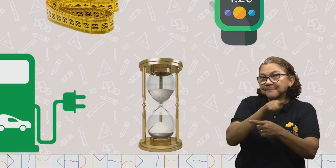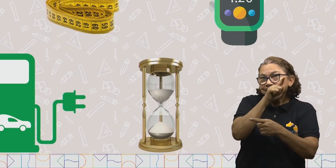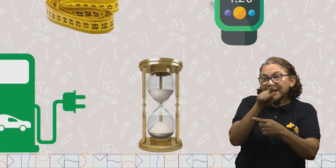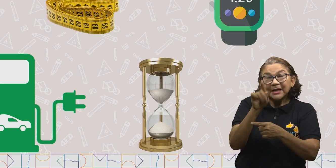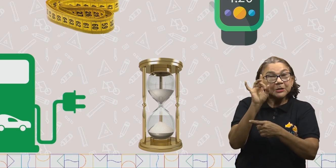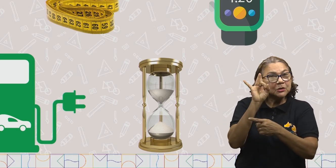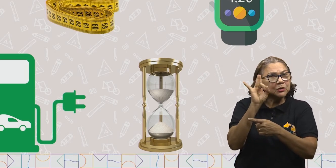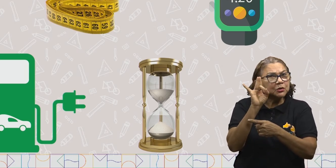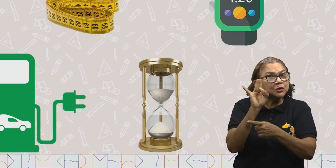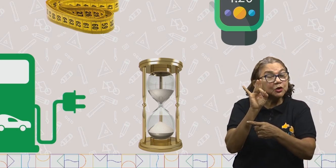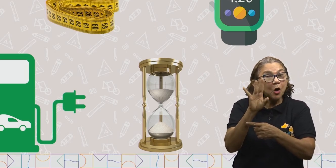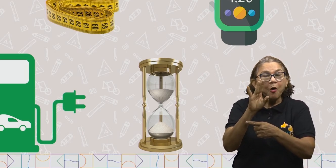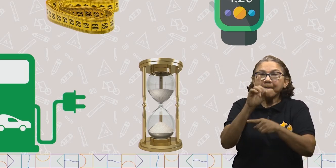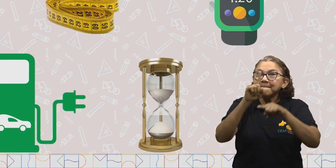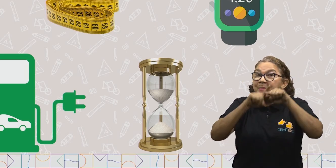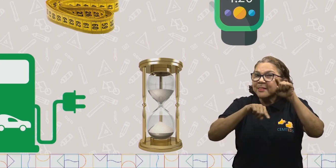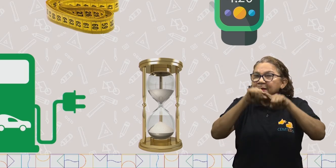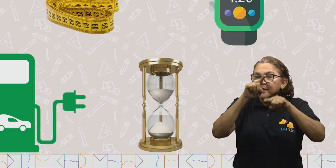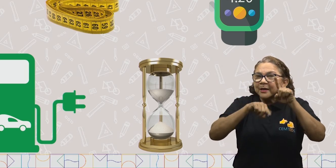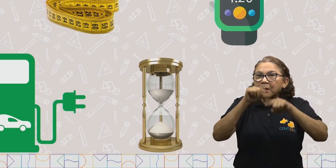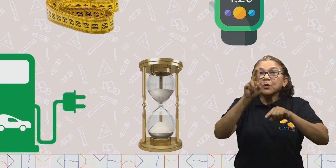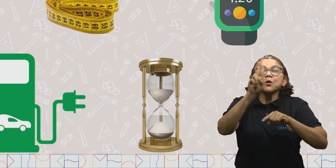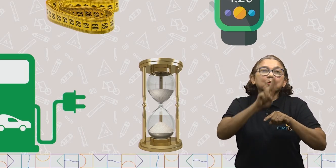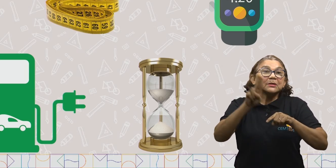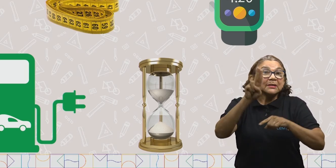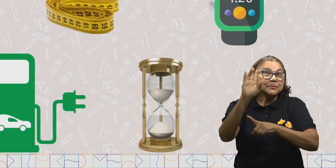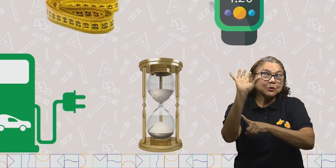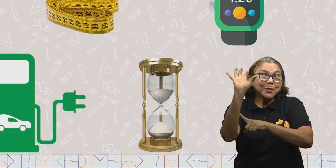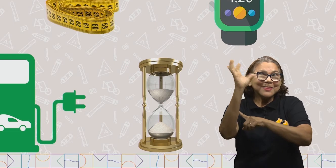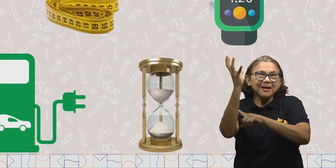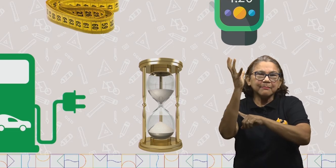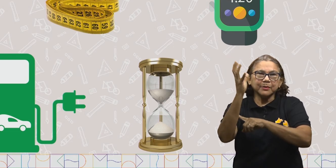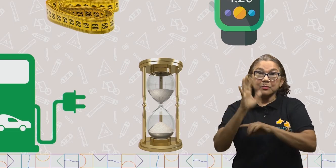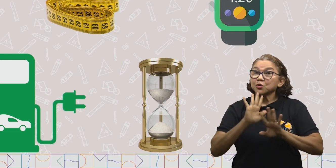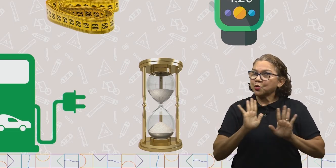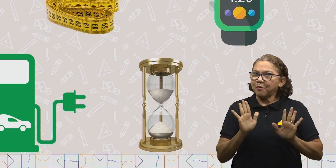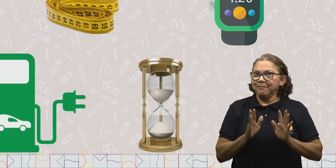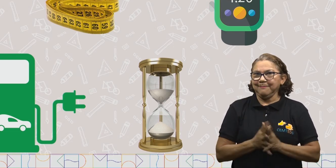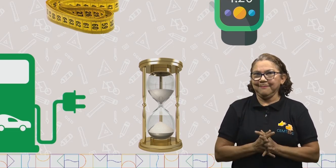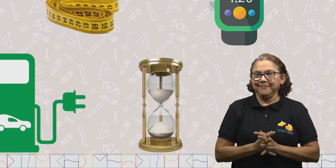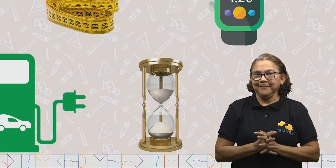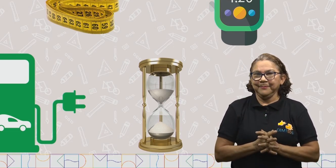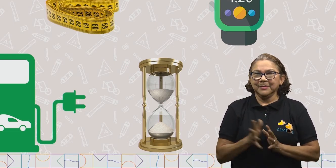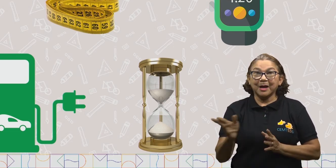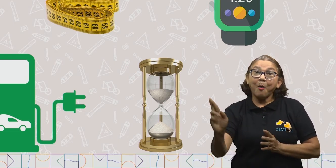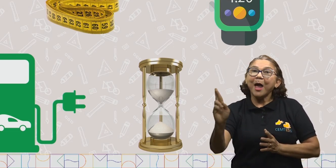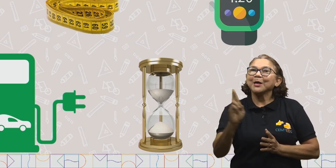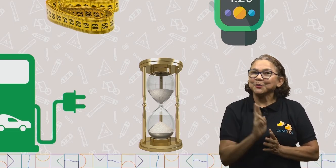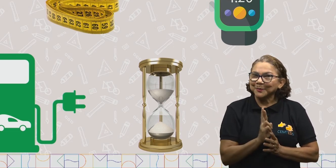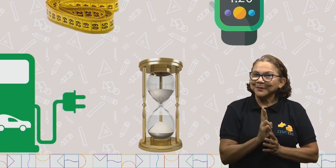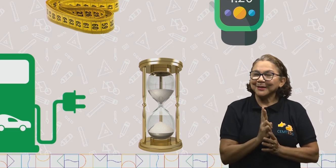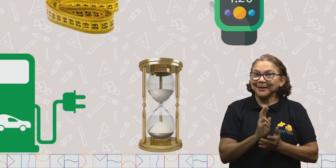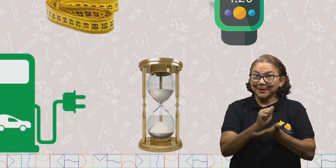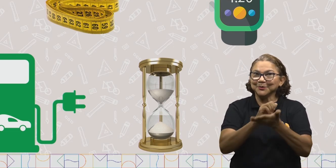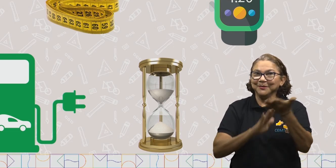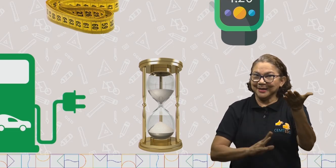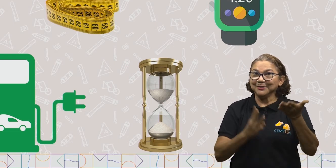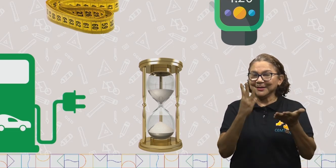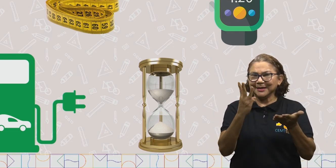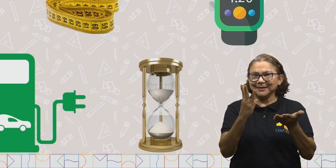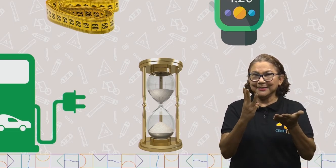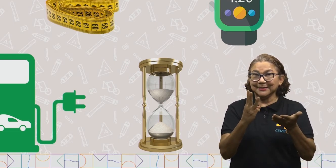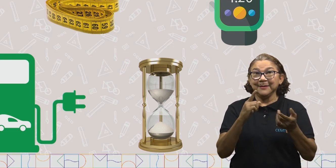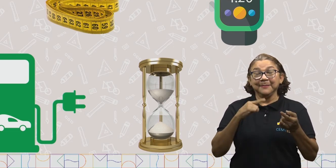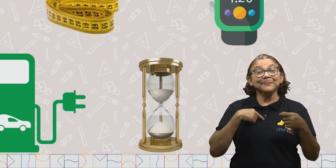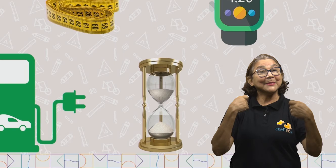X apenas aqueles que utilizamos para medir o tempo. Agora vamos responder a atividade